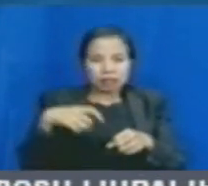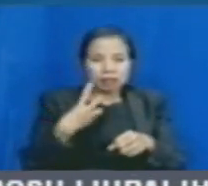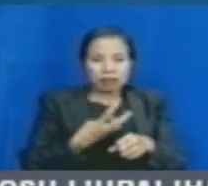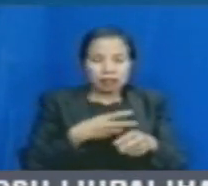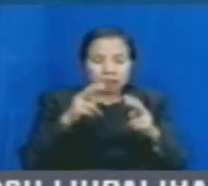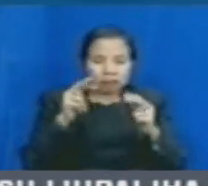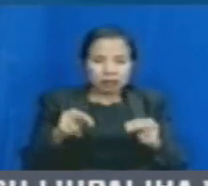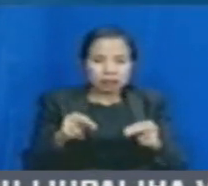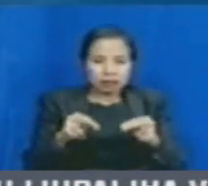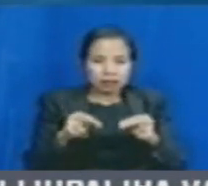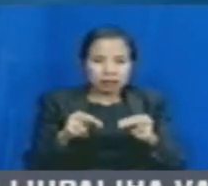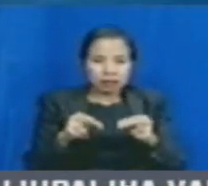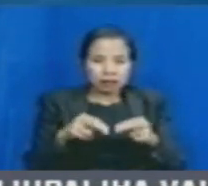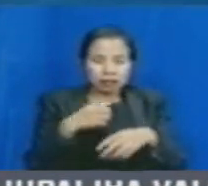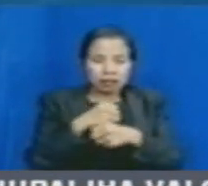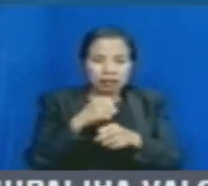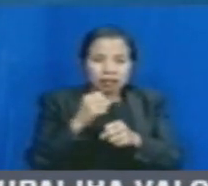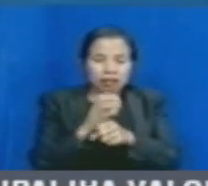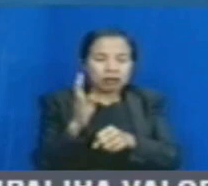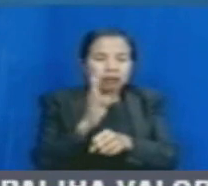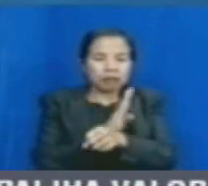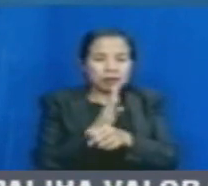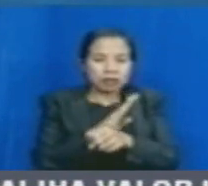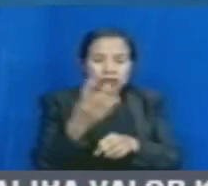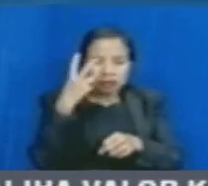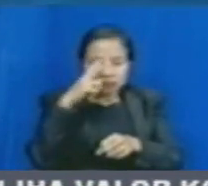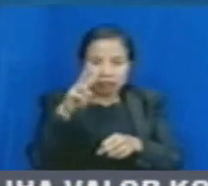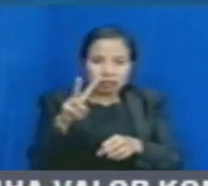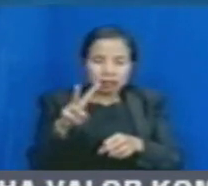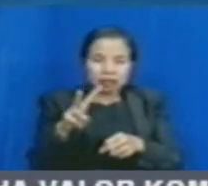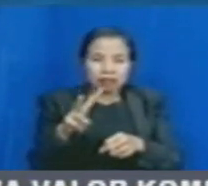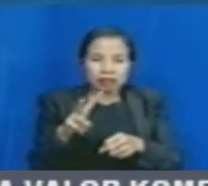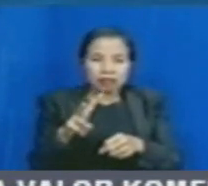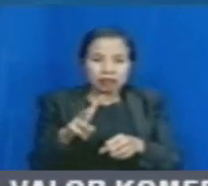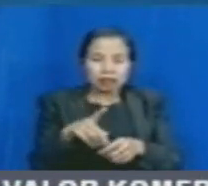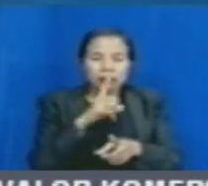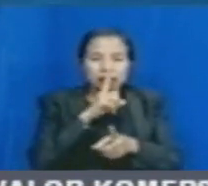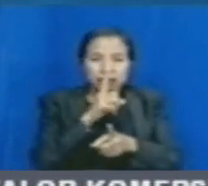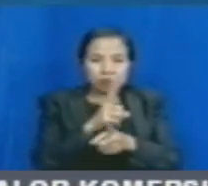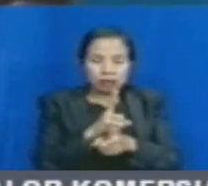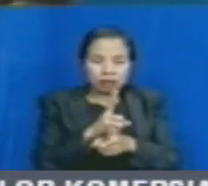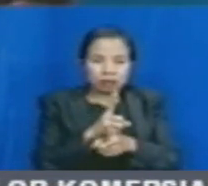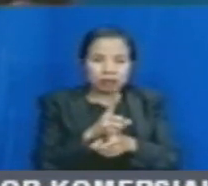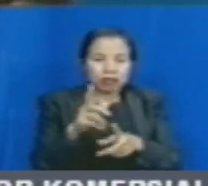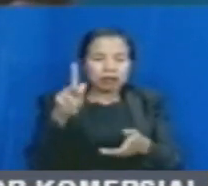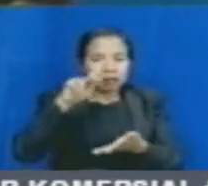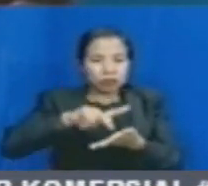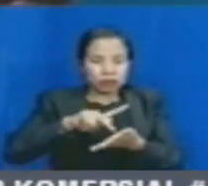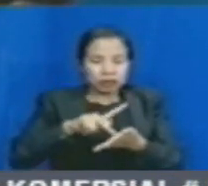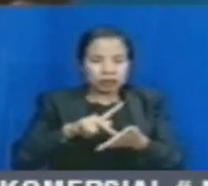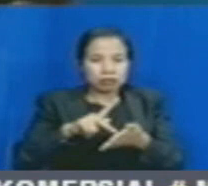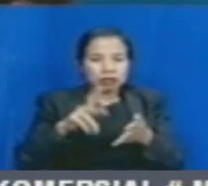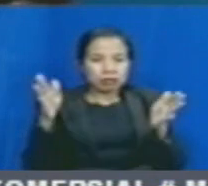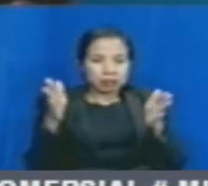preciso atu halo negócio retan tratamento nebe justo reta proteção na Benatón, então